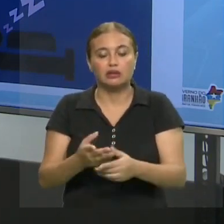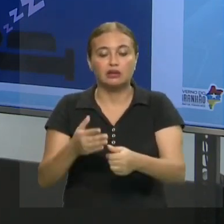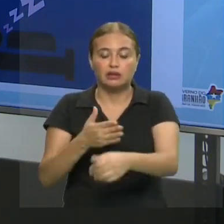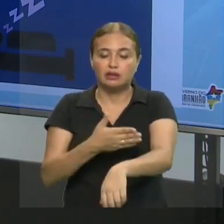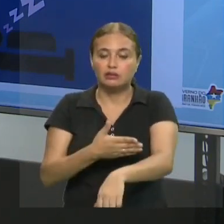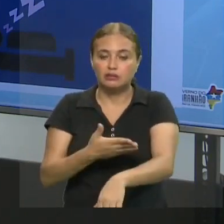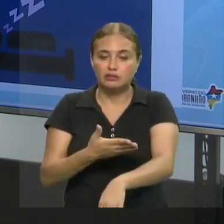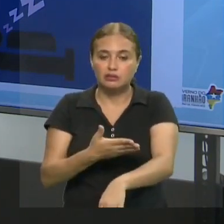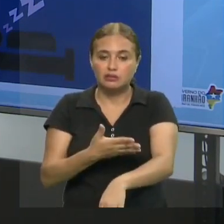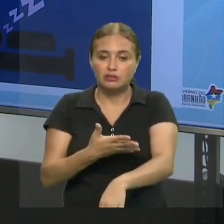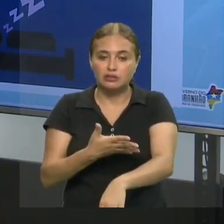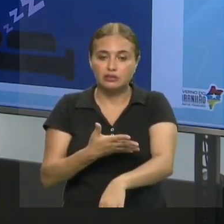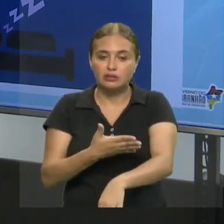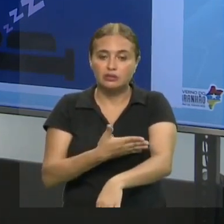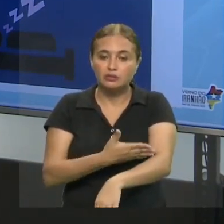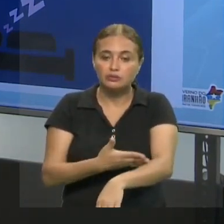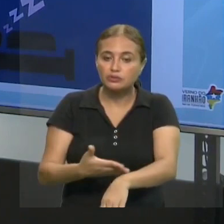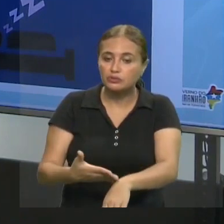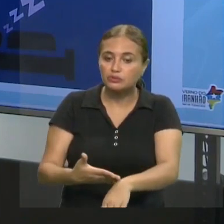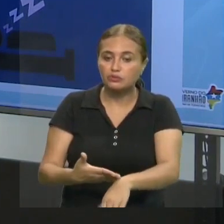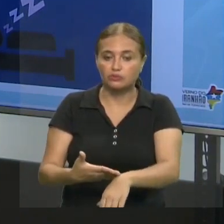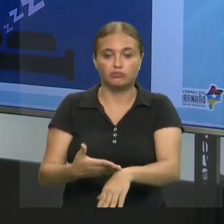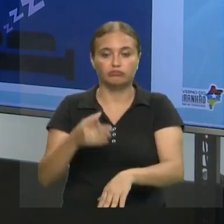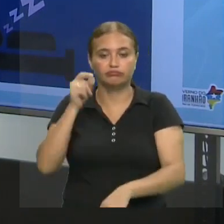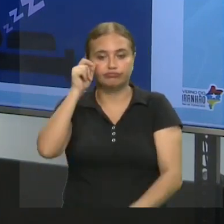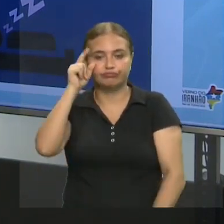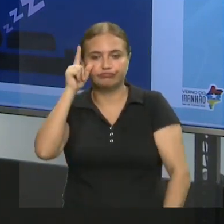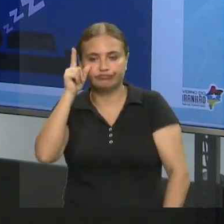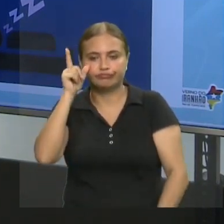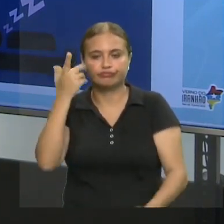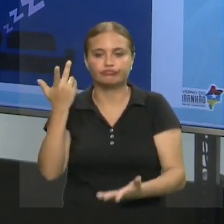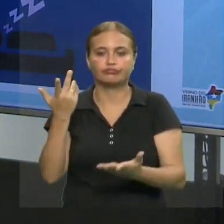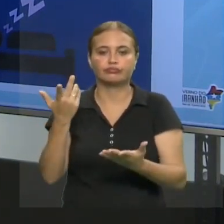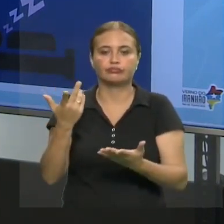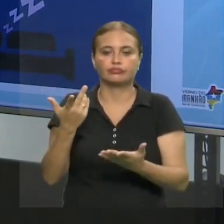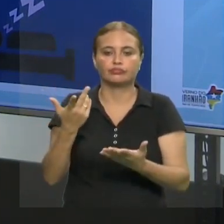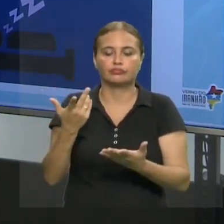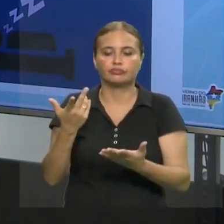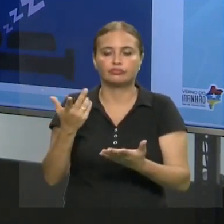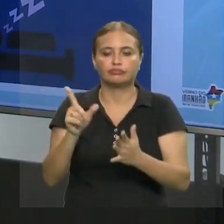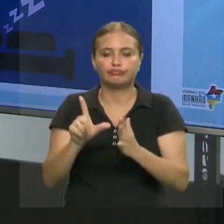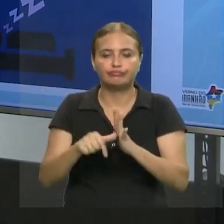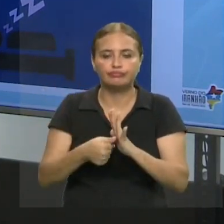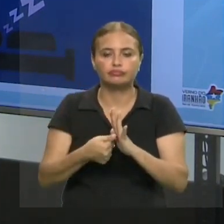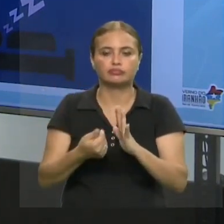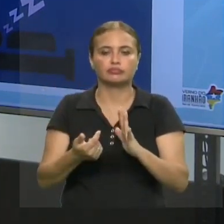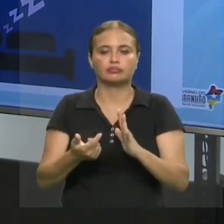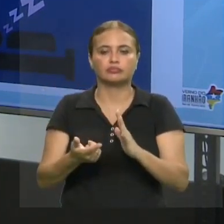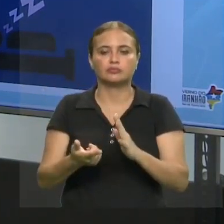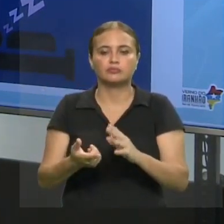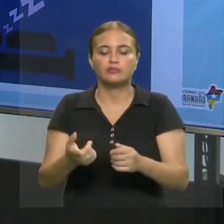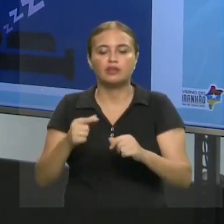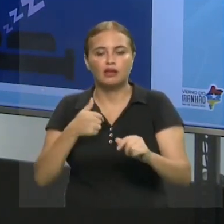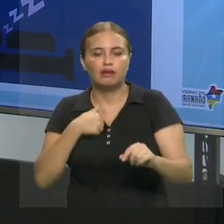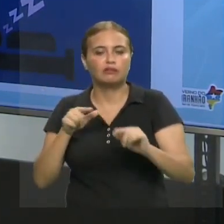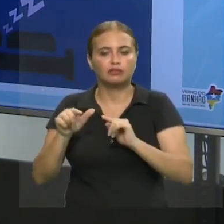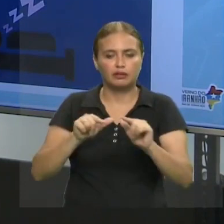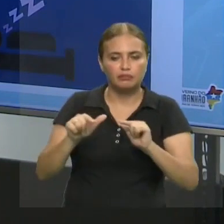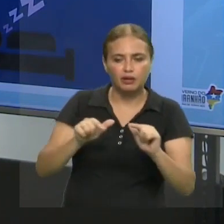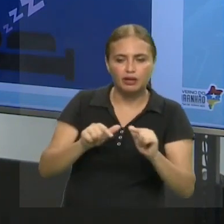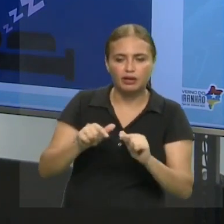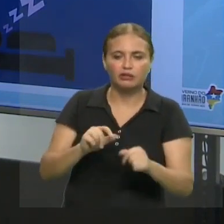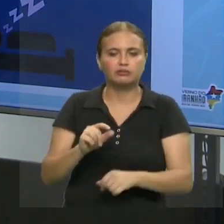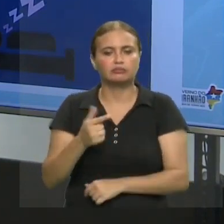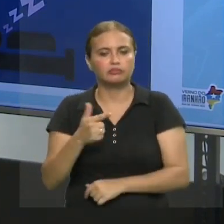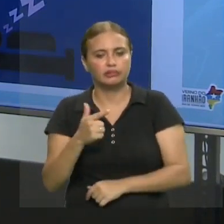me prejudicando? Então, eu trabalho ou não trabalho? Quais são os tempos que eu tenho para